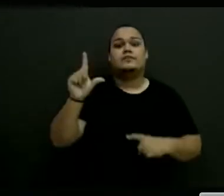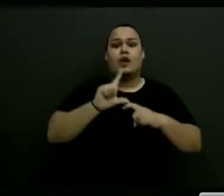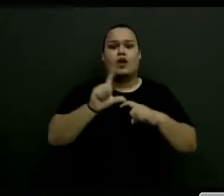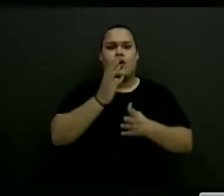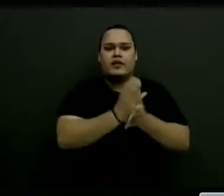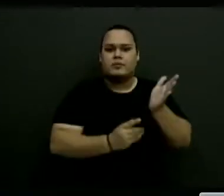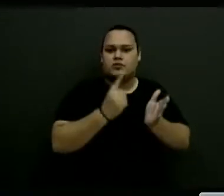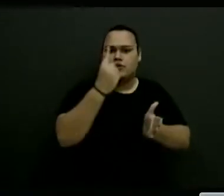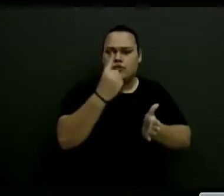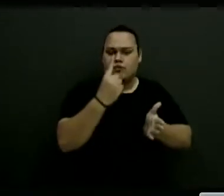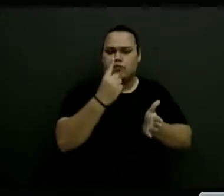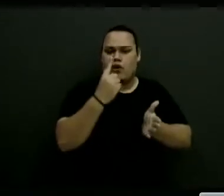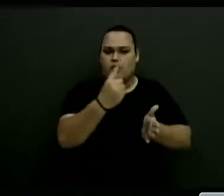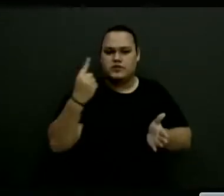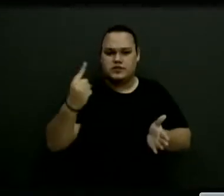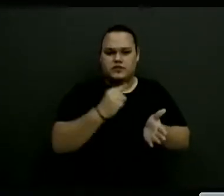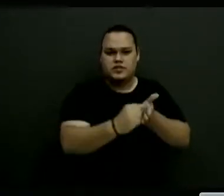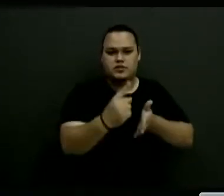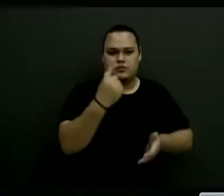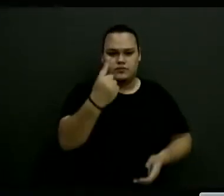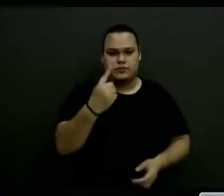aconteceu que Jesus estava orando num lugar,